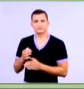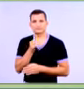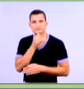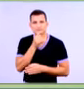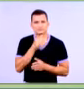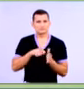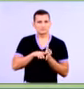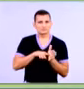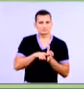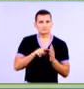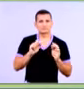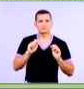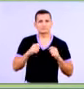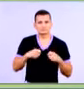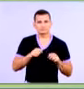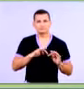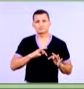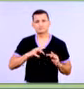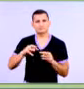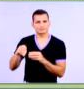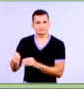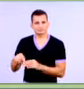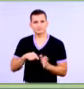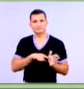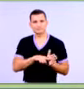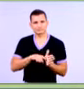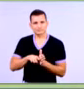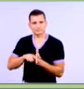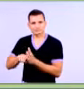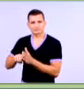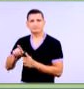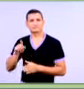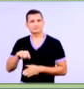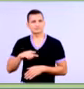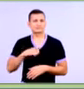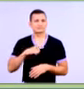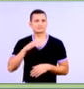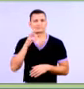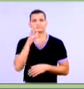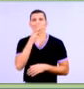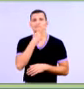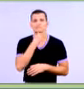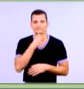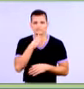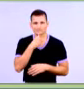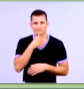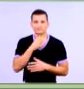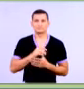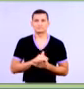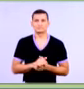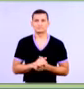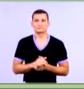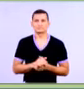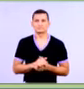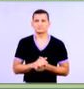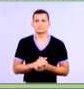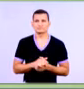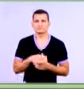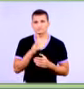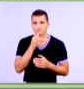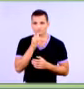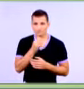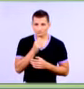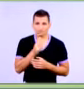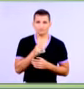eu tenho que procurar em todos, né? Então, isso tem um custo, né, que é muito demorado. Agora, se eu estiver com um